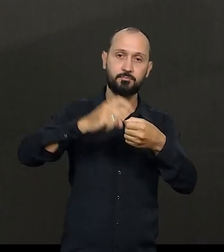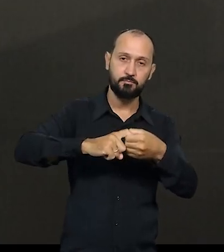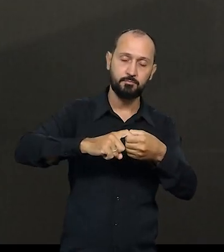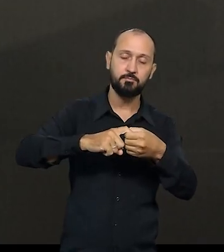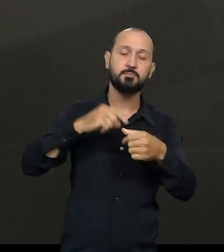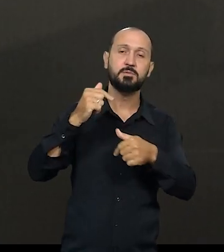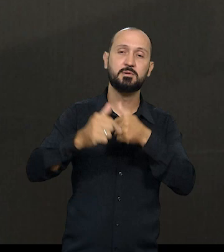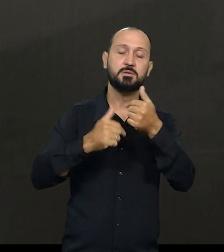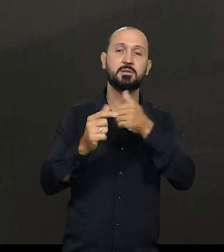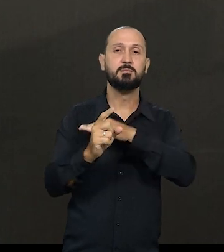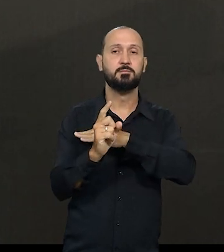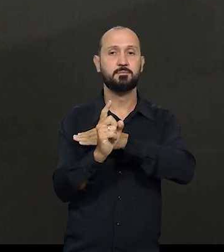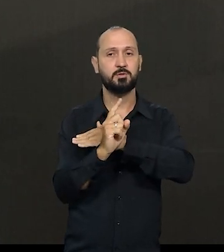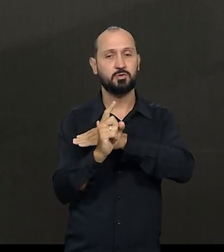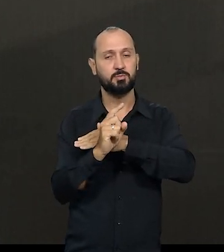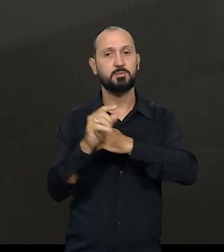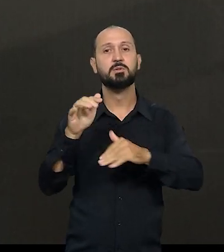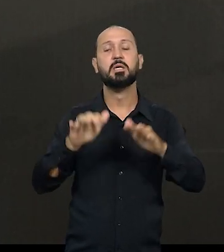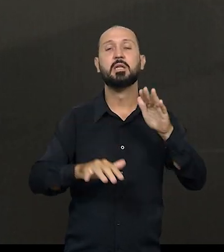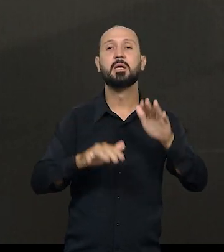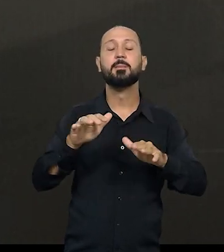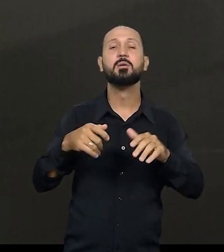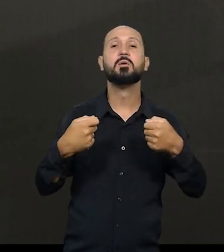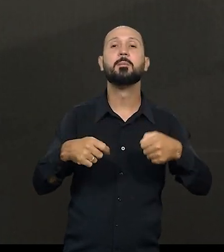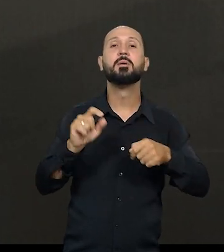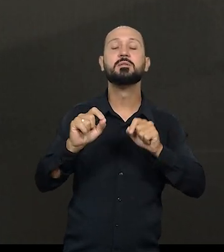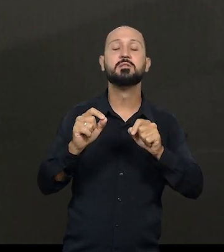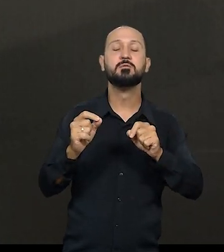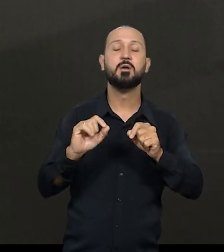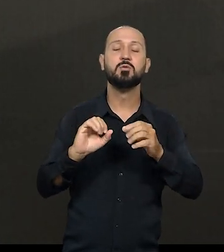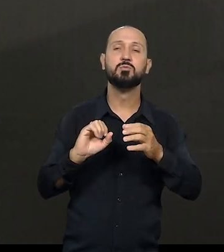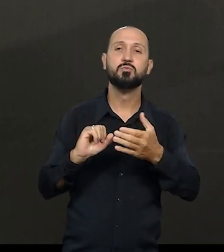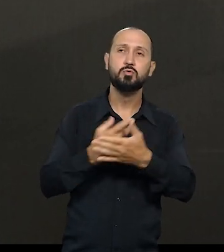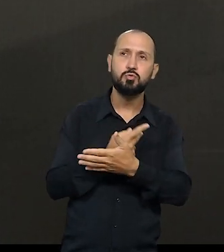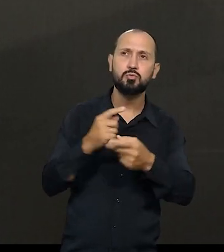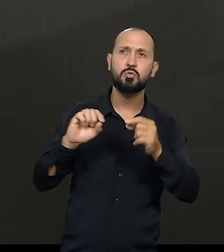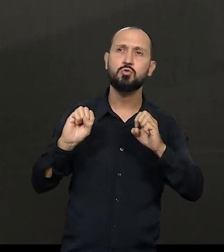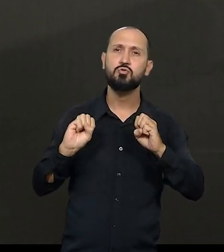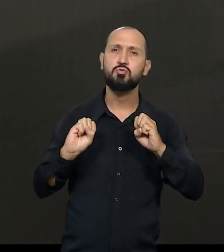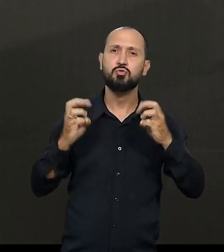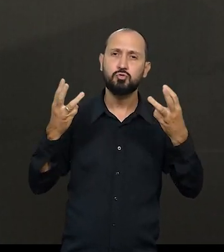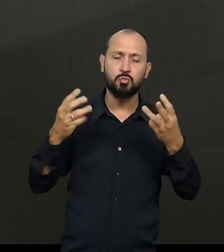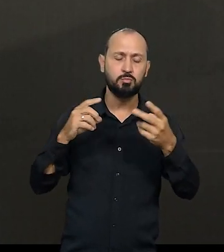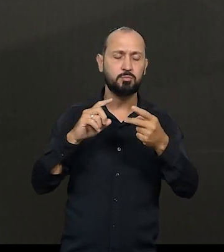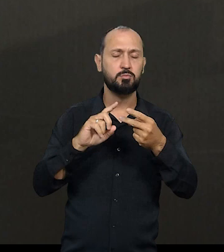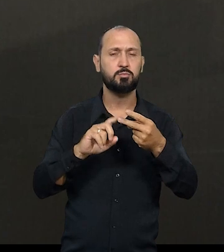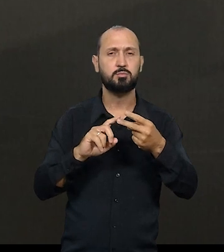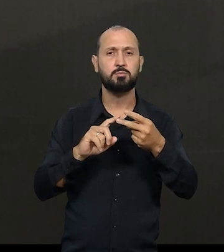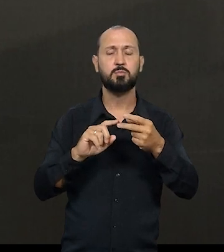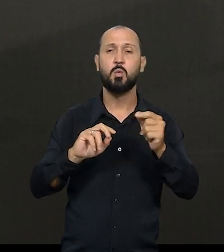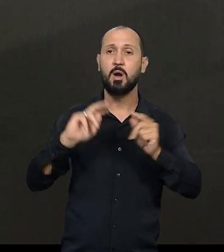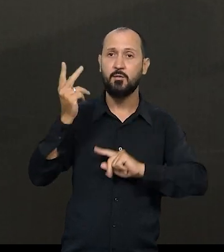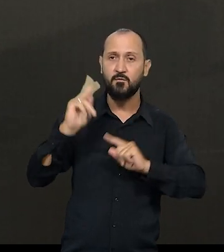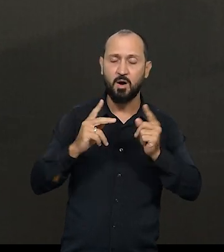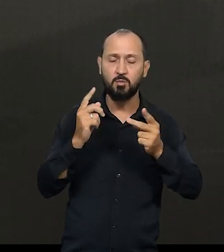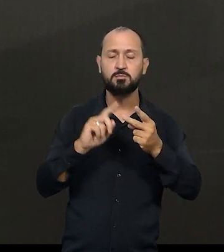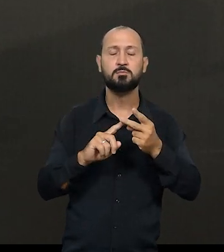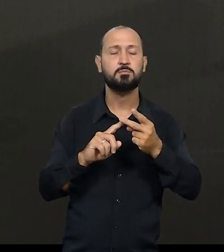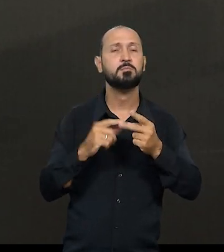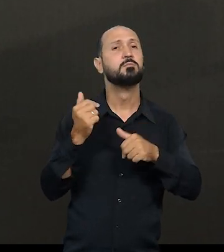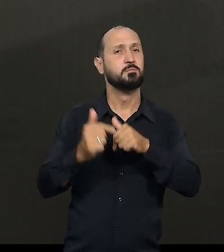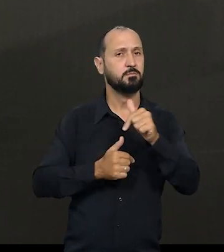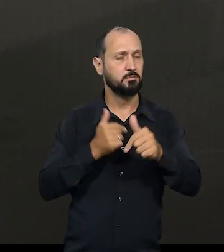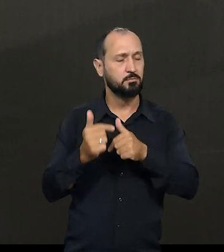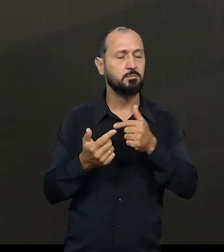novamente esses atendimentos, né, conforme as demandas vêm surgindo, tanto em shows como carnaval. Então a gente